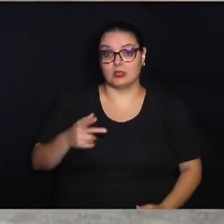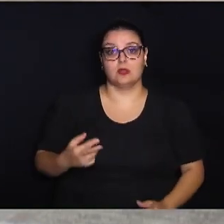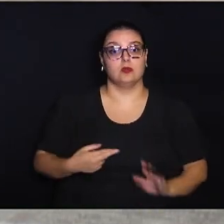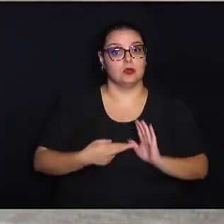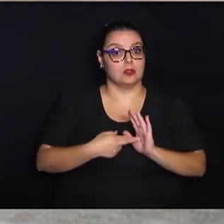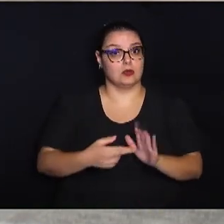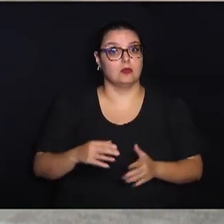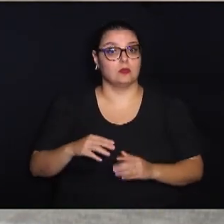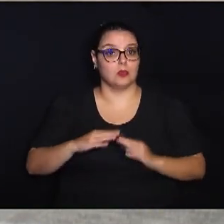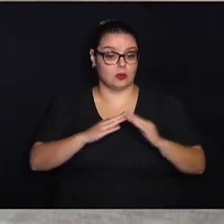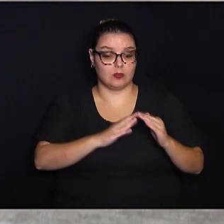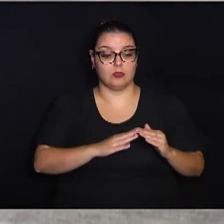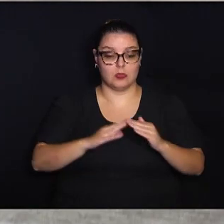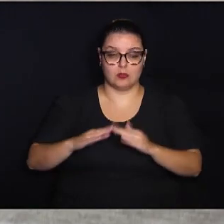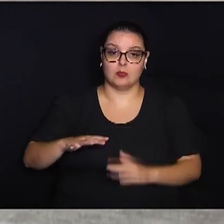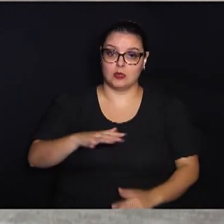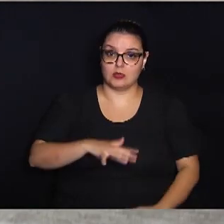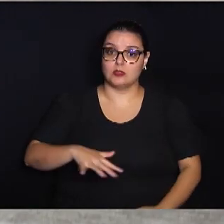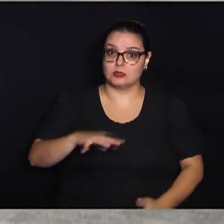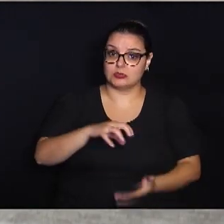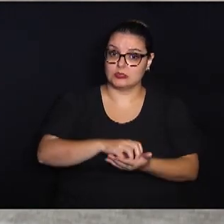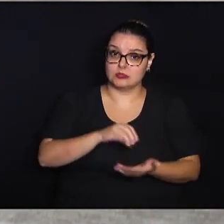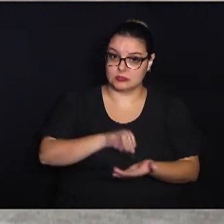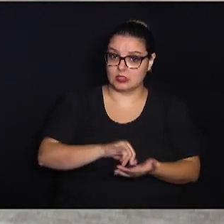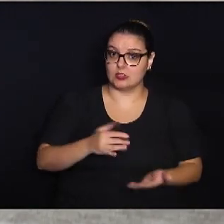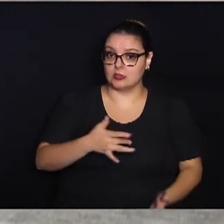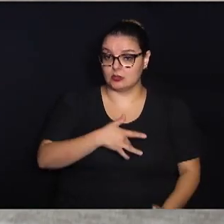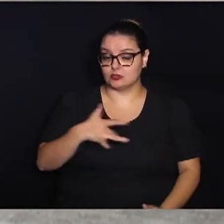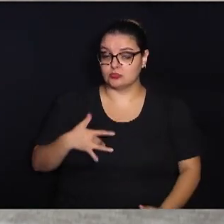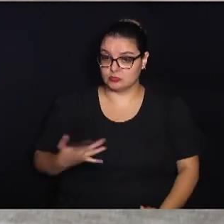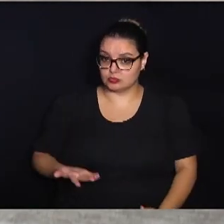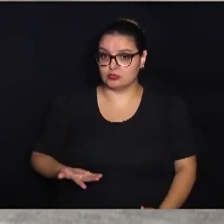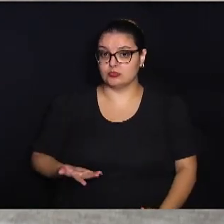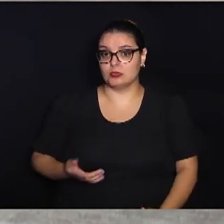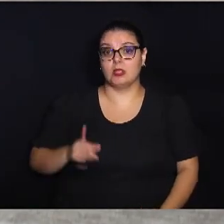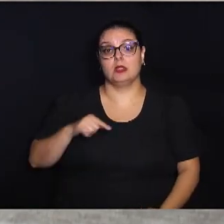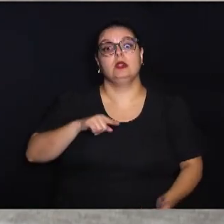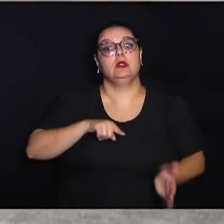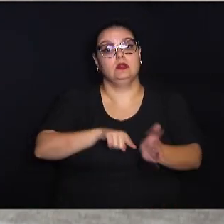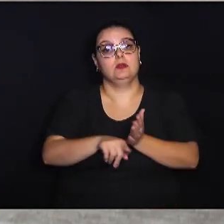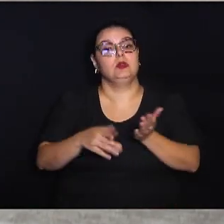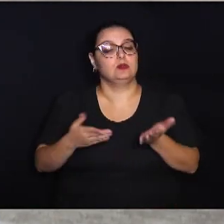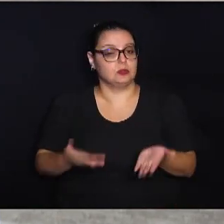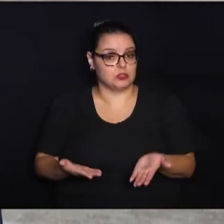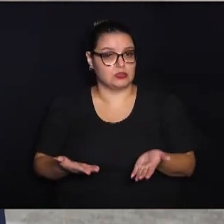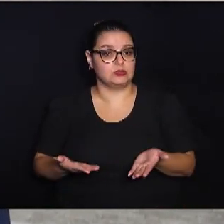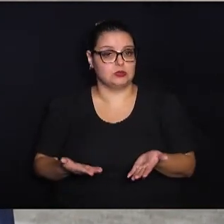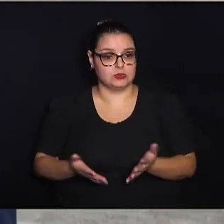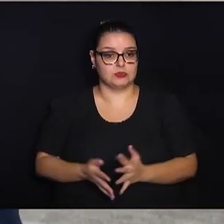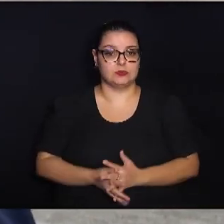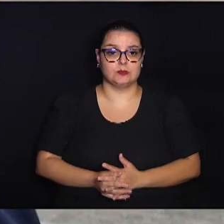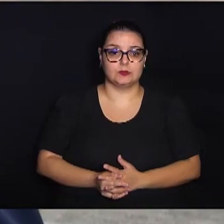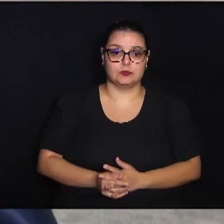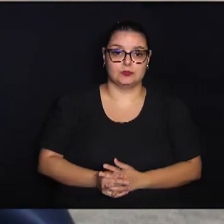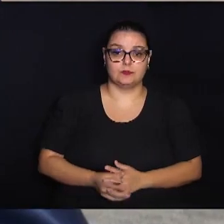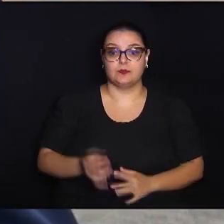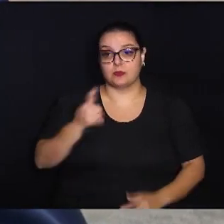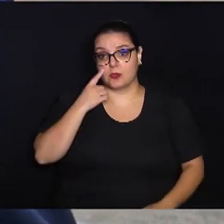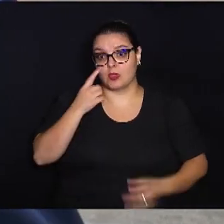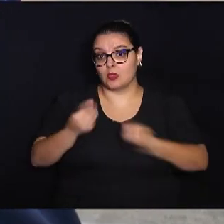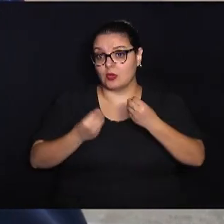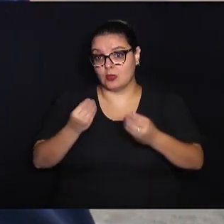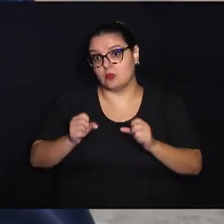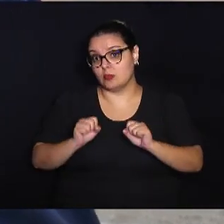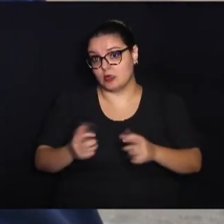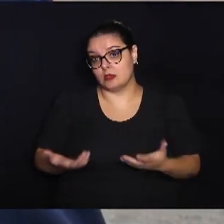representa os moradores naquele centro de saúde. Então é um questionamento nesse sentido, para ver como que a gente pode pelo